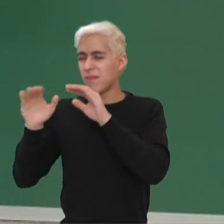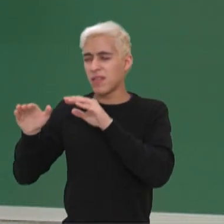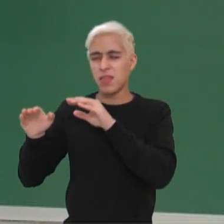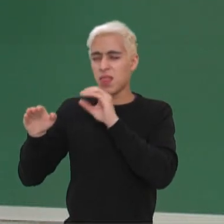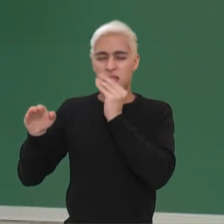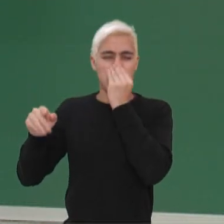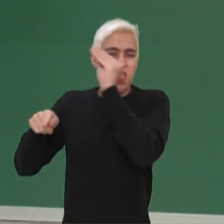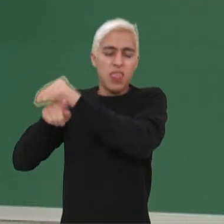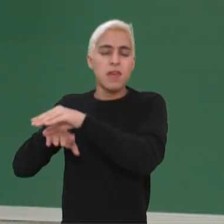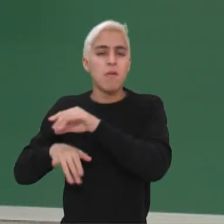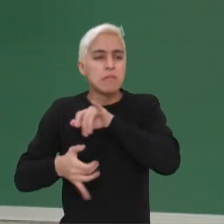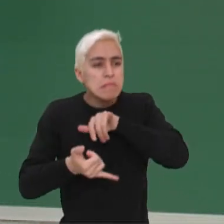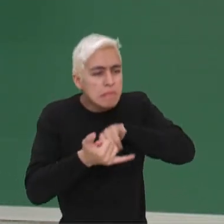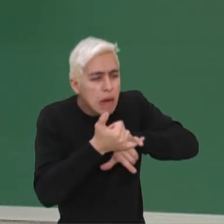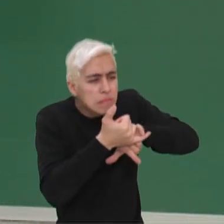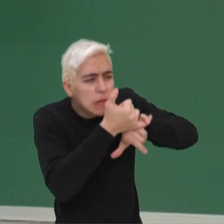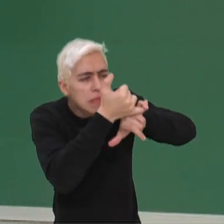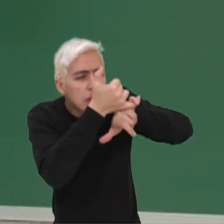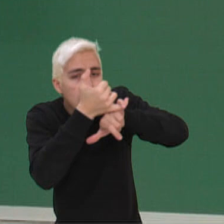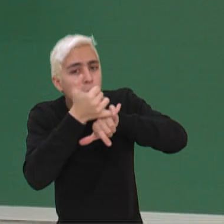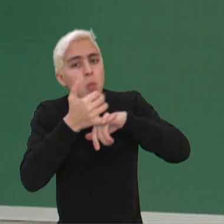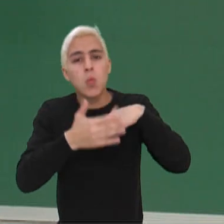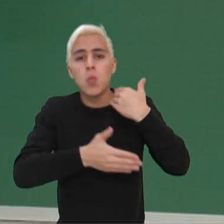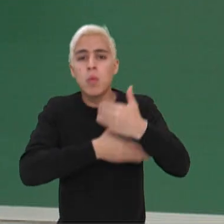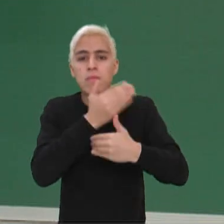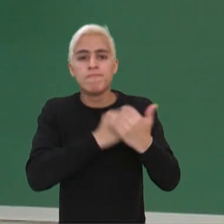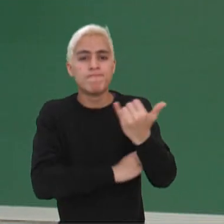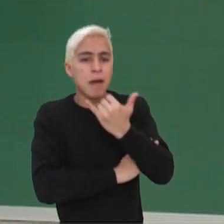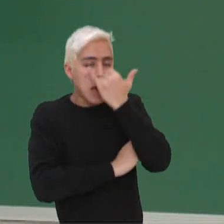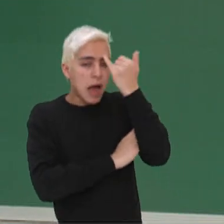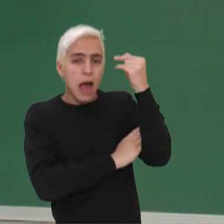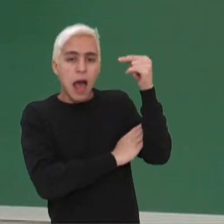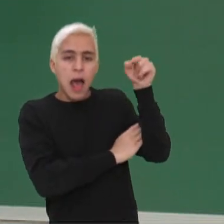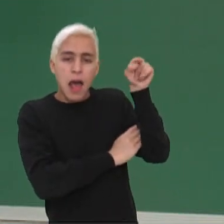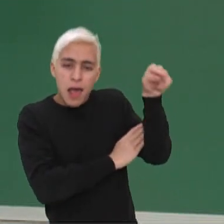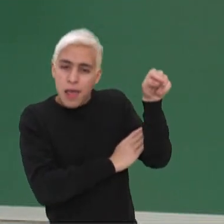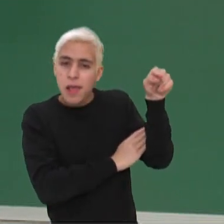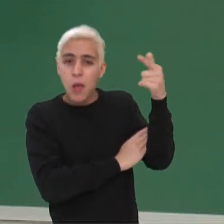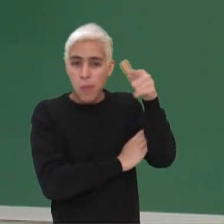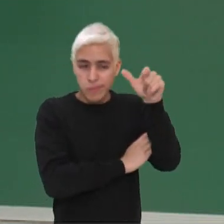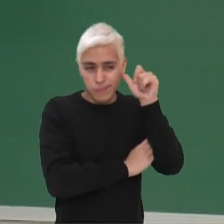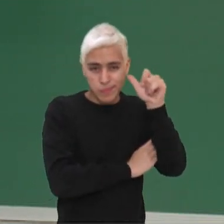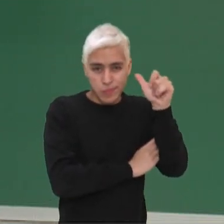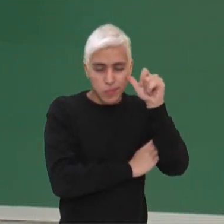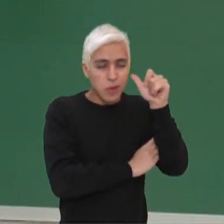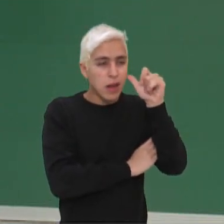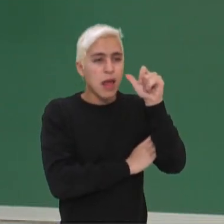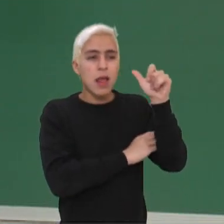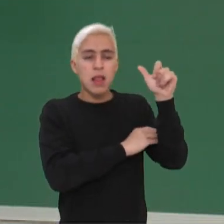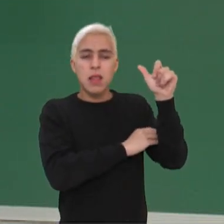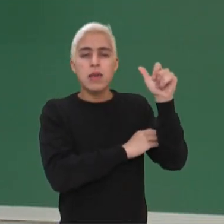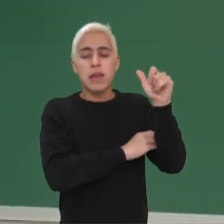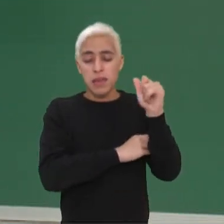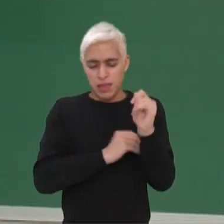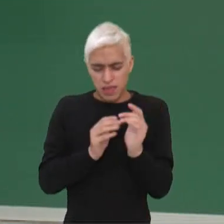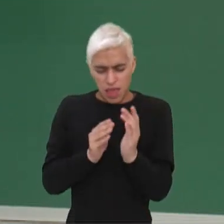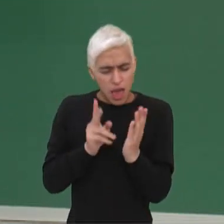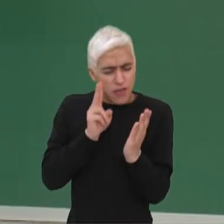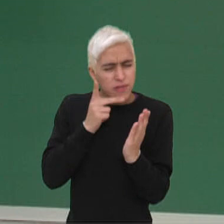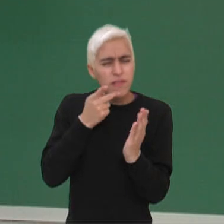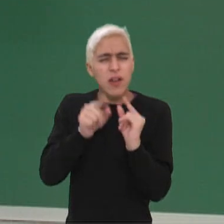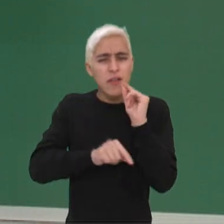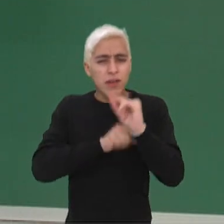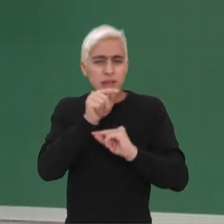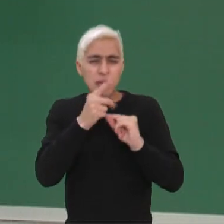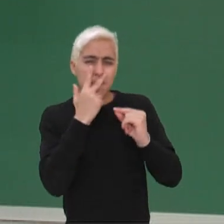cerca. Em determinado momento, ele acabou tendo um relacionamento infiel com uma mulher, que dizia a lenda que era uma espécie